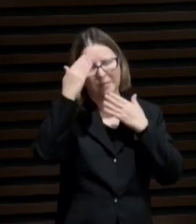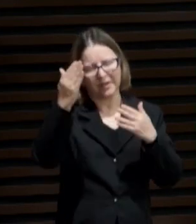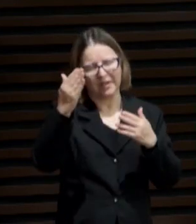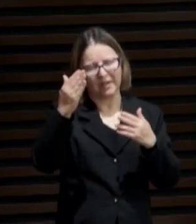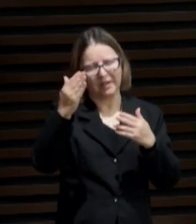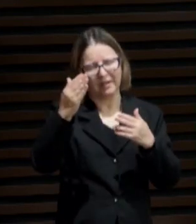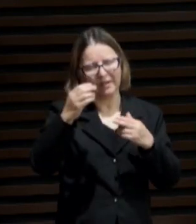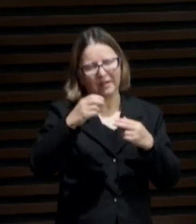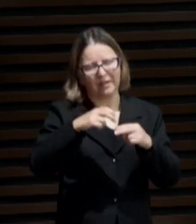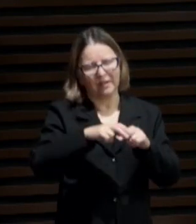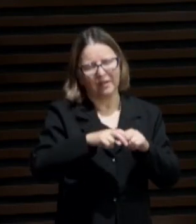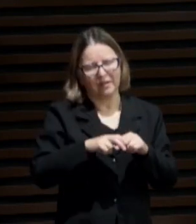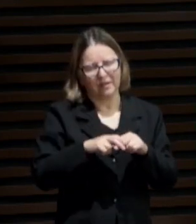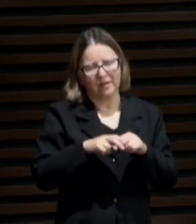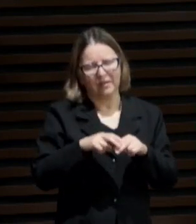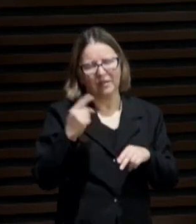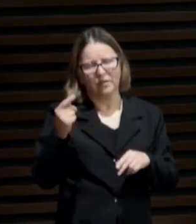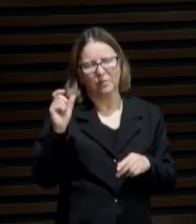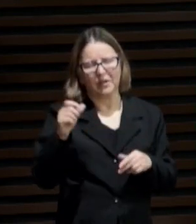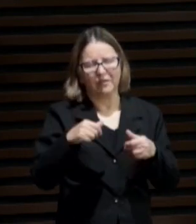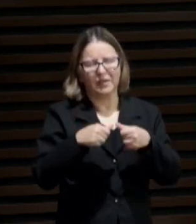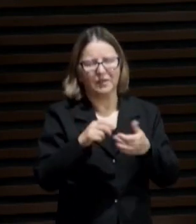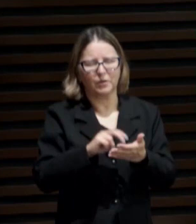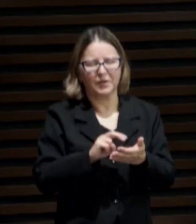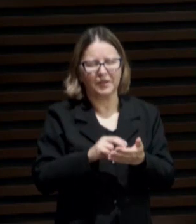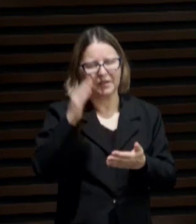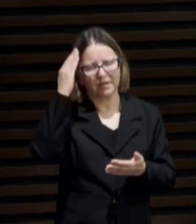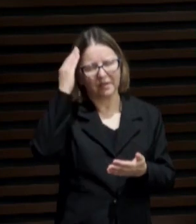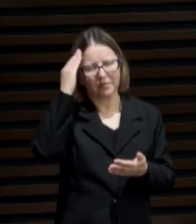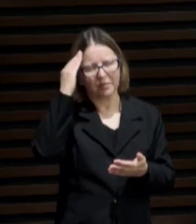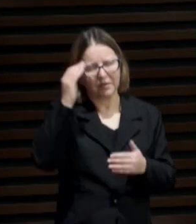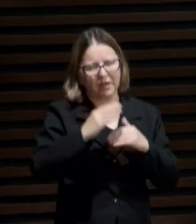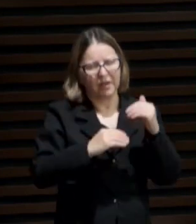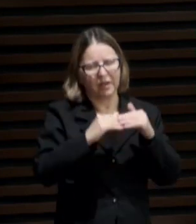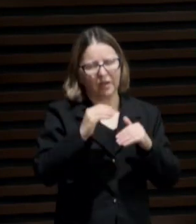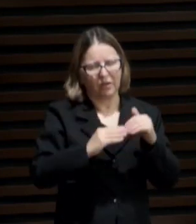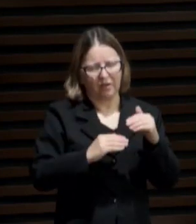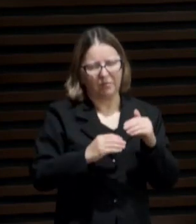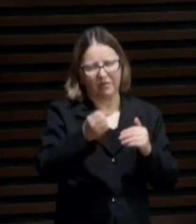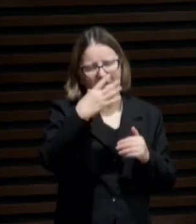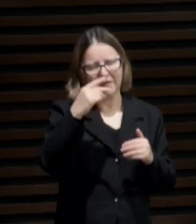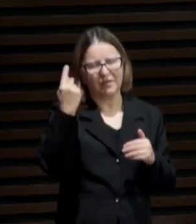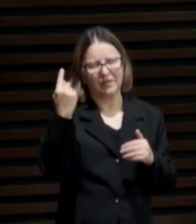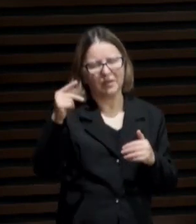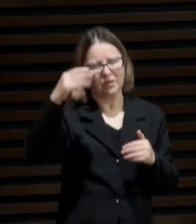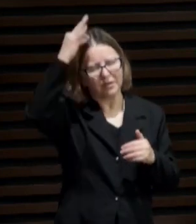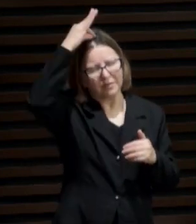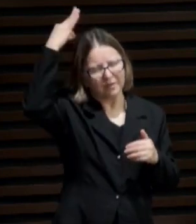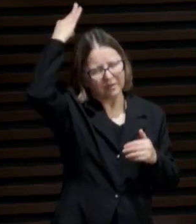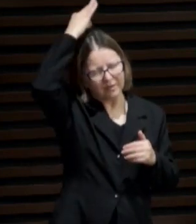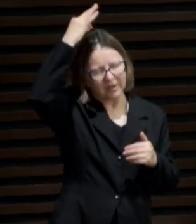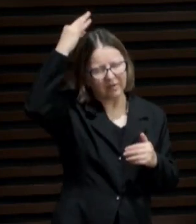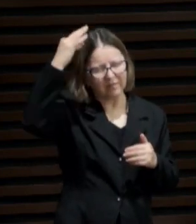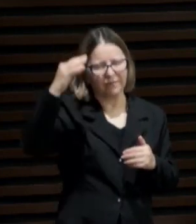confrontados nessa manhã pela Tua palavra. E sabemos e cremos que a obra de convencimento é do Teu Santo Espírito. É